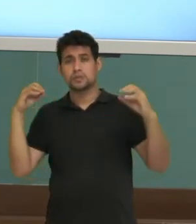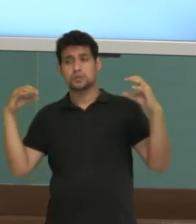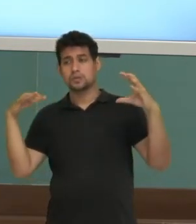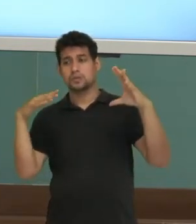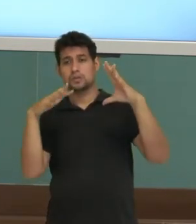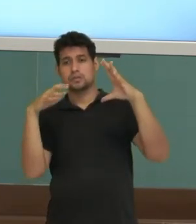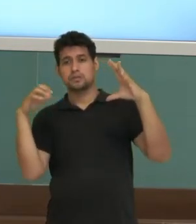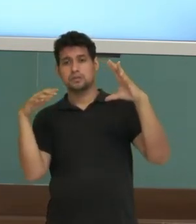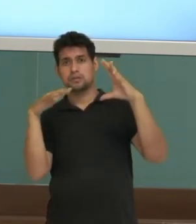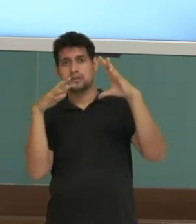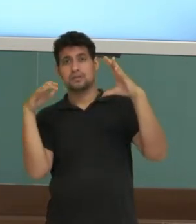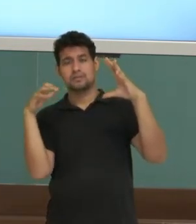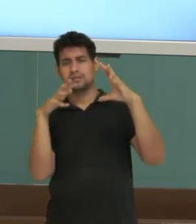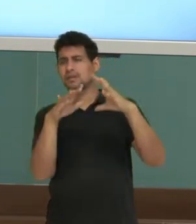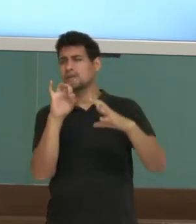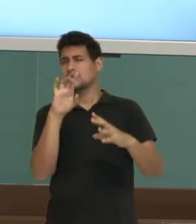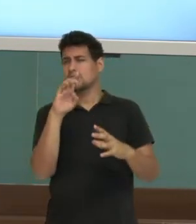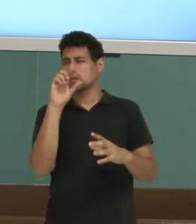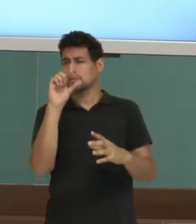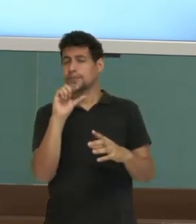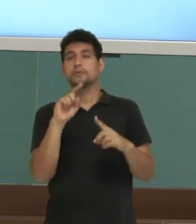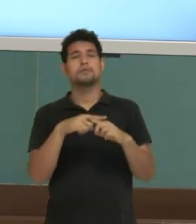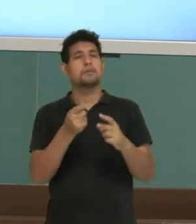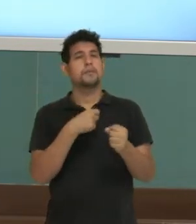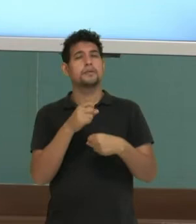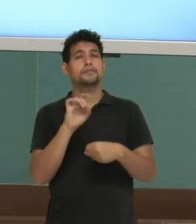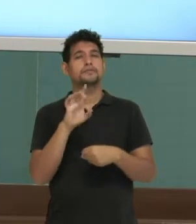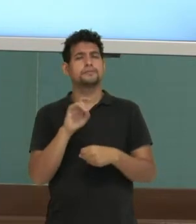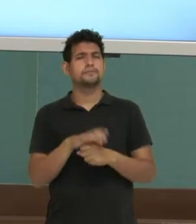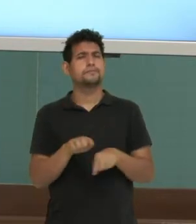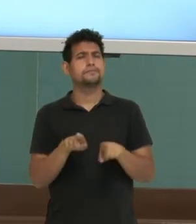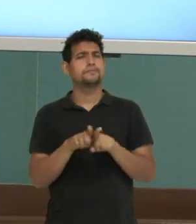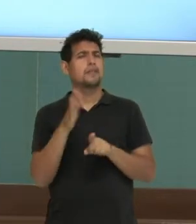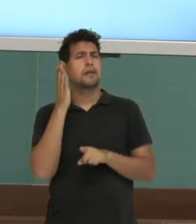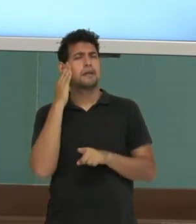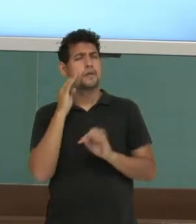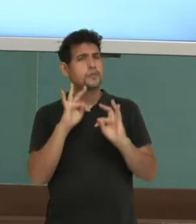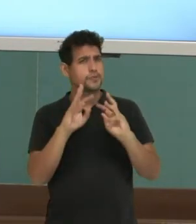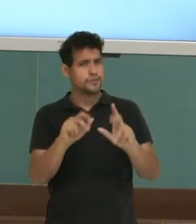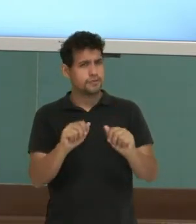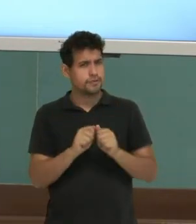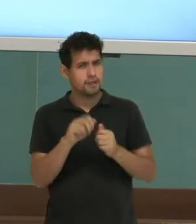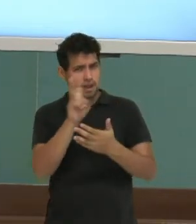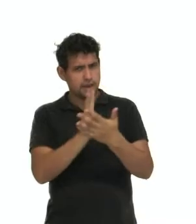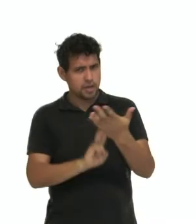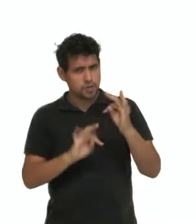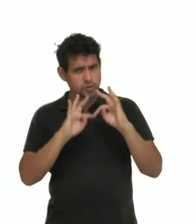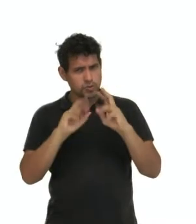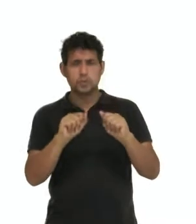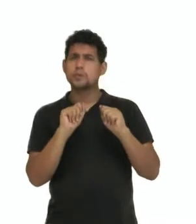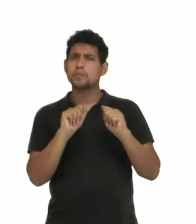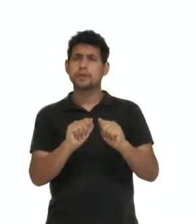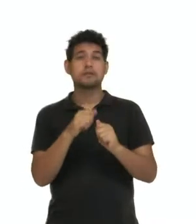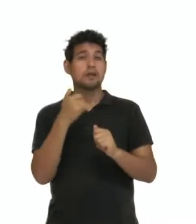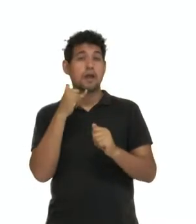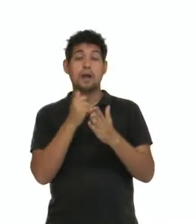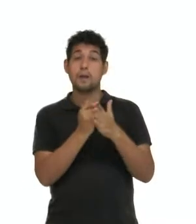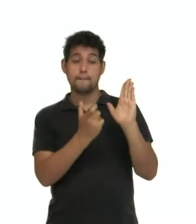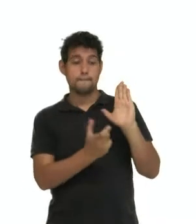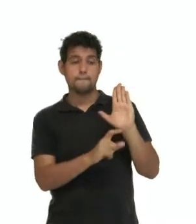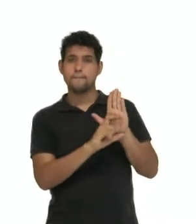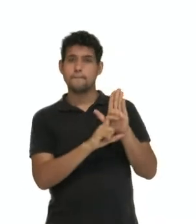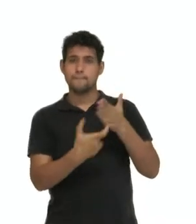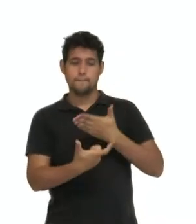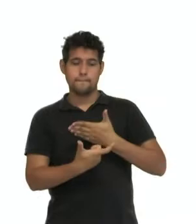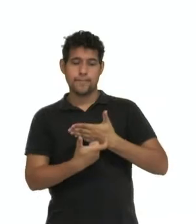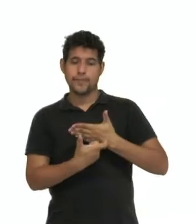Uniforme. Aqui é um trecho dessa reportagem. Quer saber ela na íntegra, ler ela inteira? Pegue o celular, aponte para o